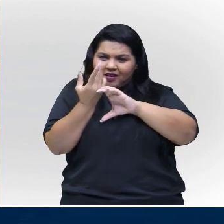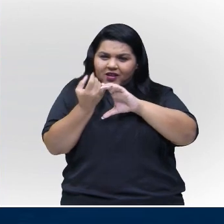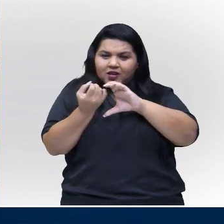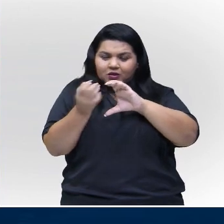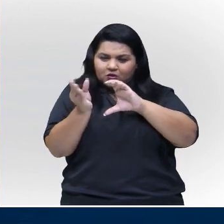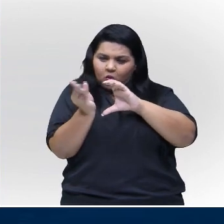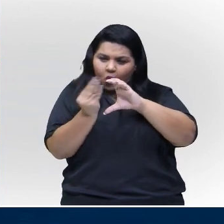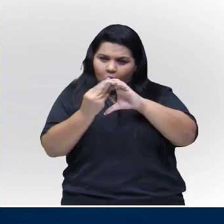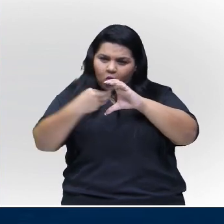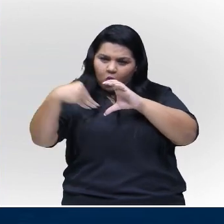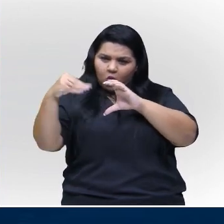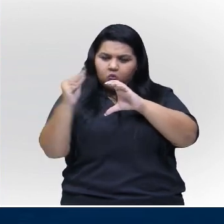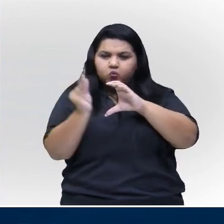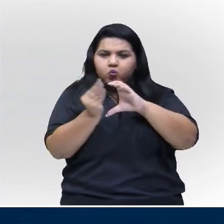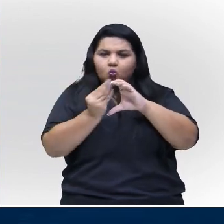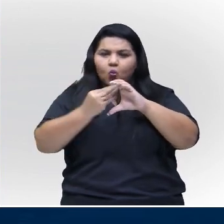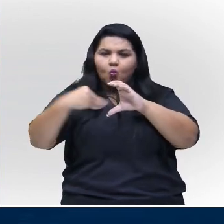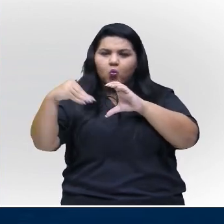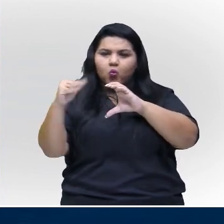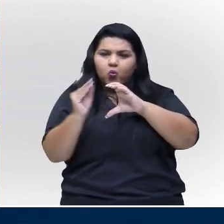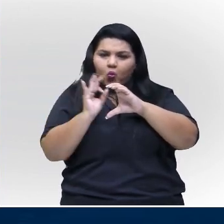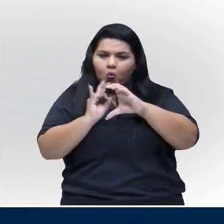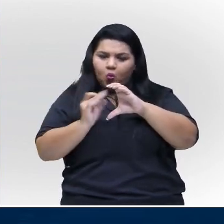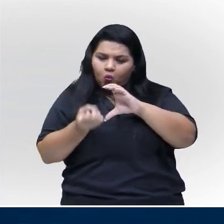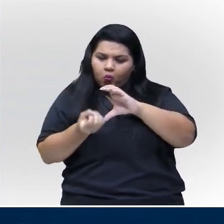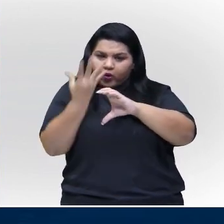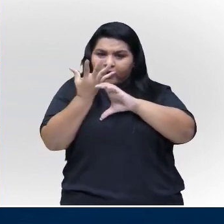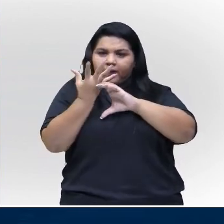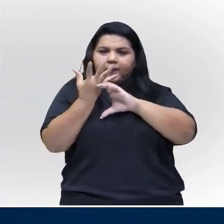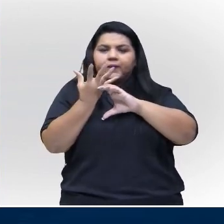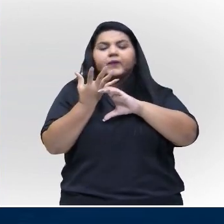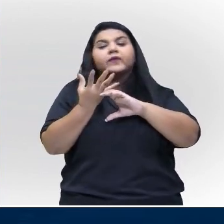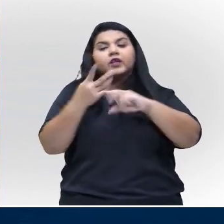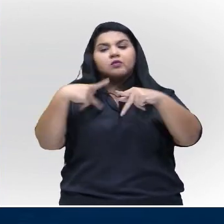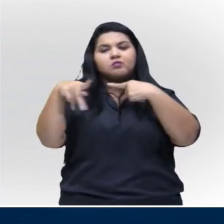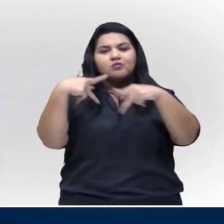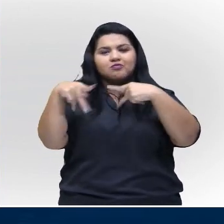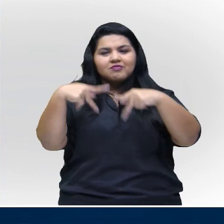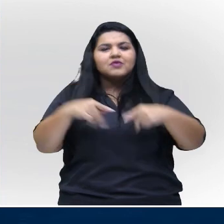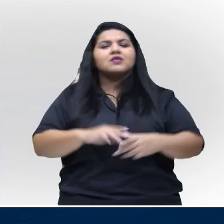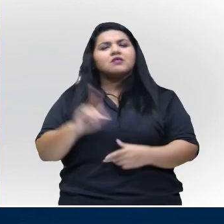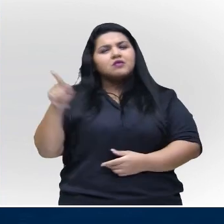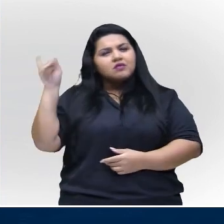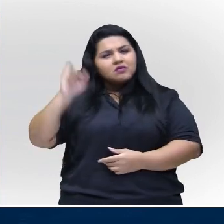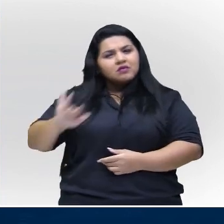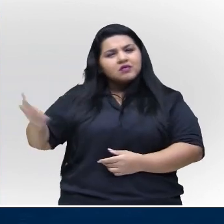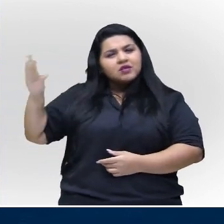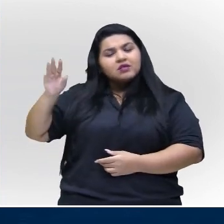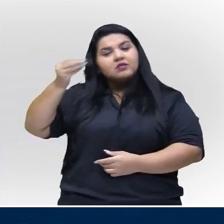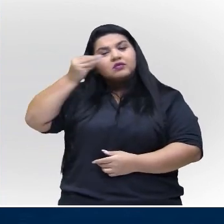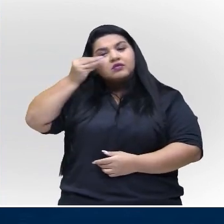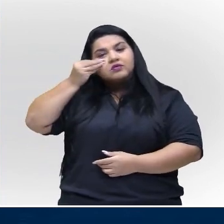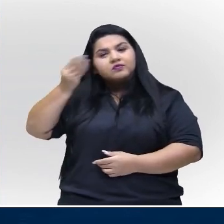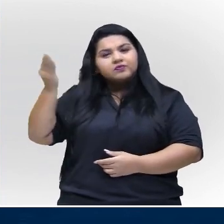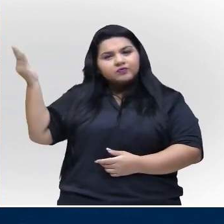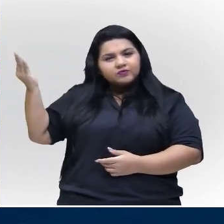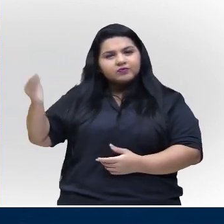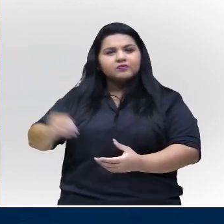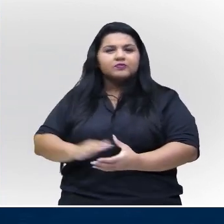essas proteínas que as nossas células precisam. Então, aí está na nossa imagem o retículo endoplasmático